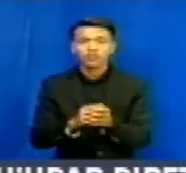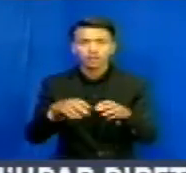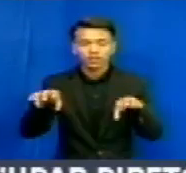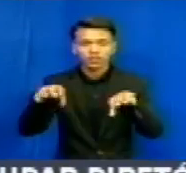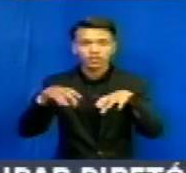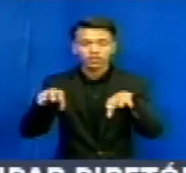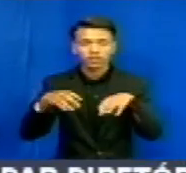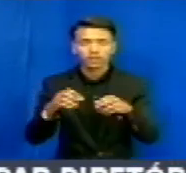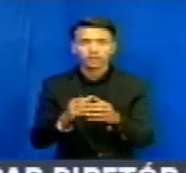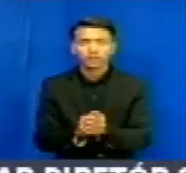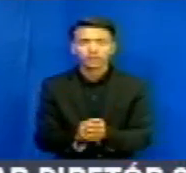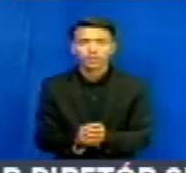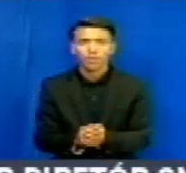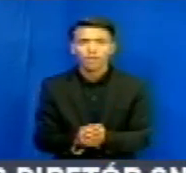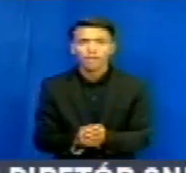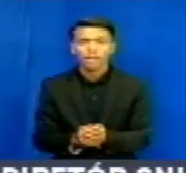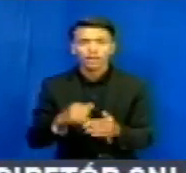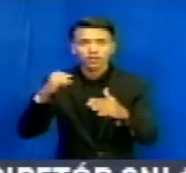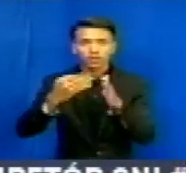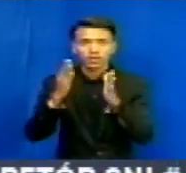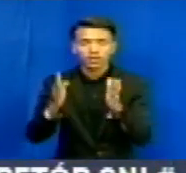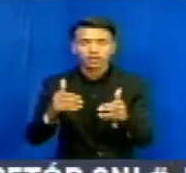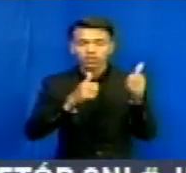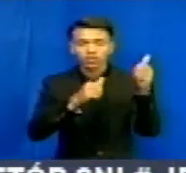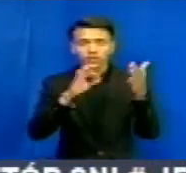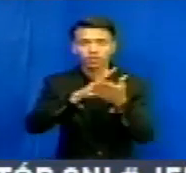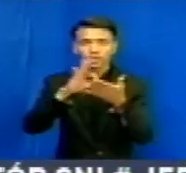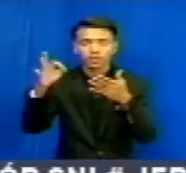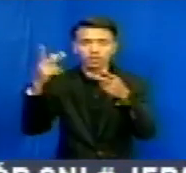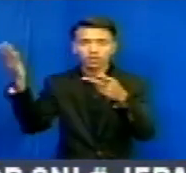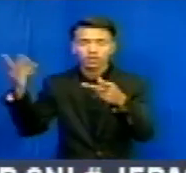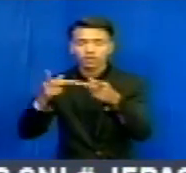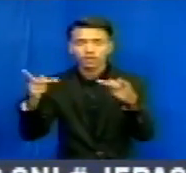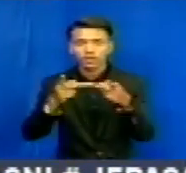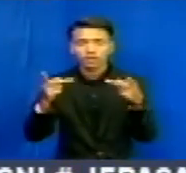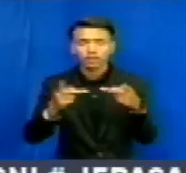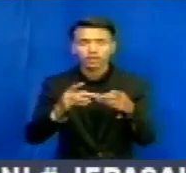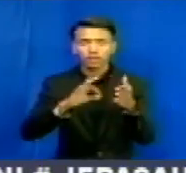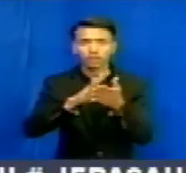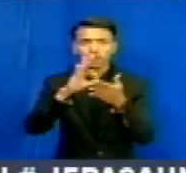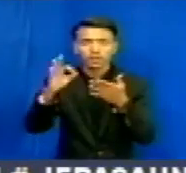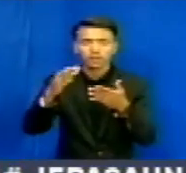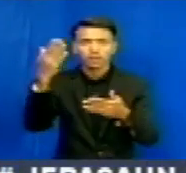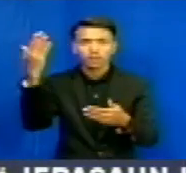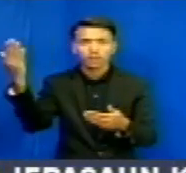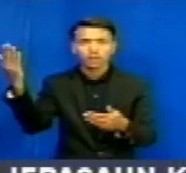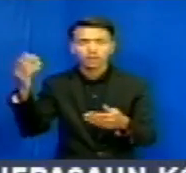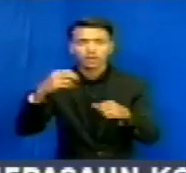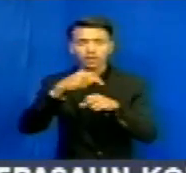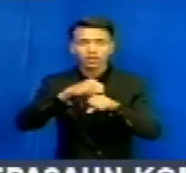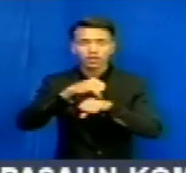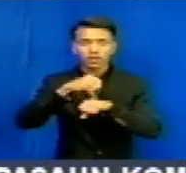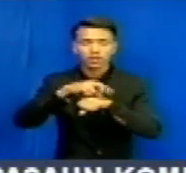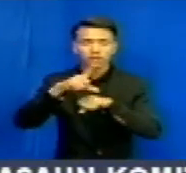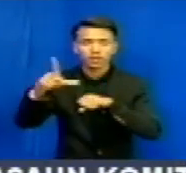profissional, quase. E também jornalistas se retuir formação e a FATFATI, e a formação seria a nível nacional,